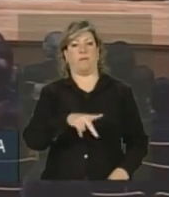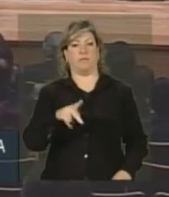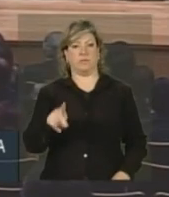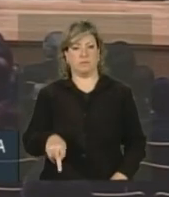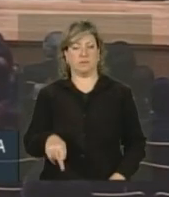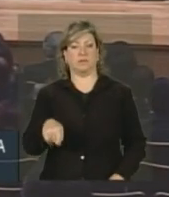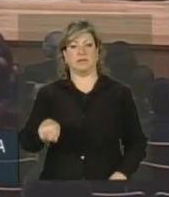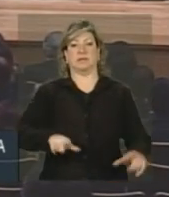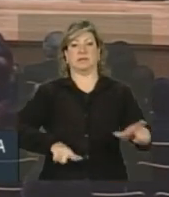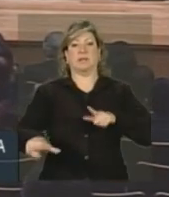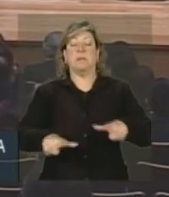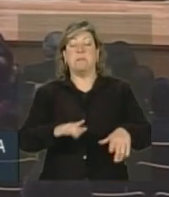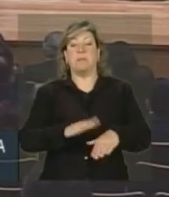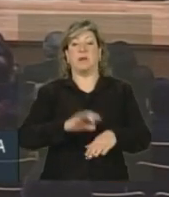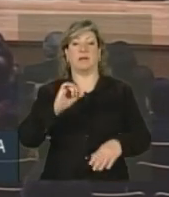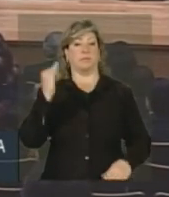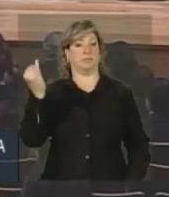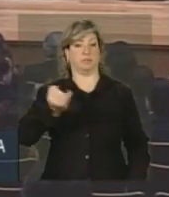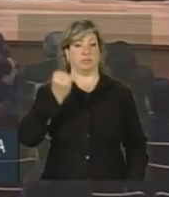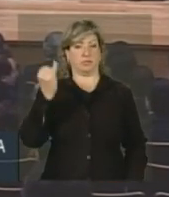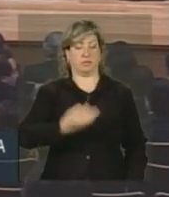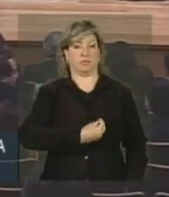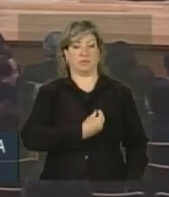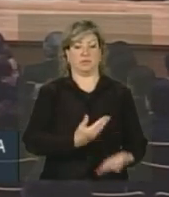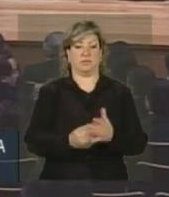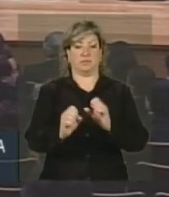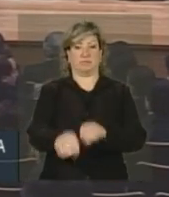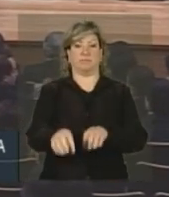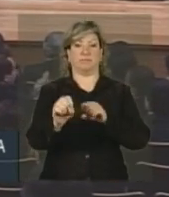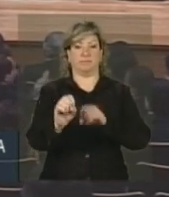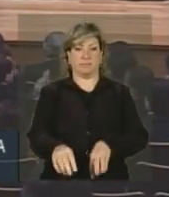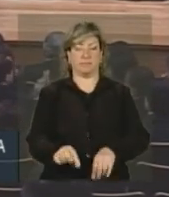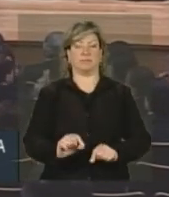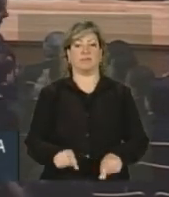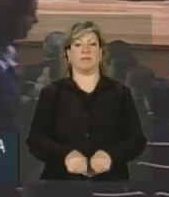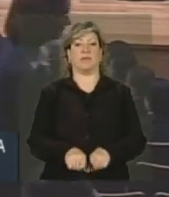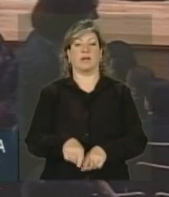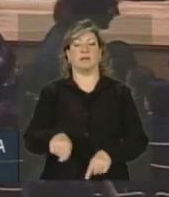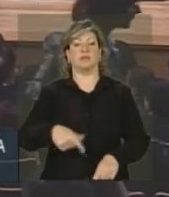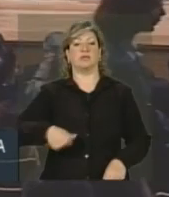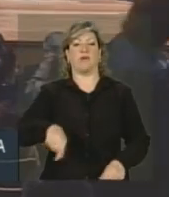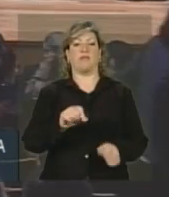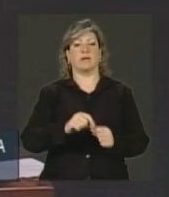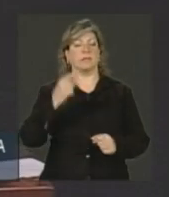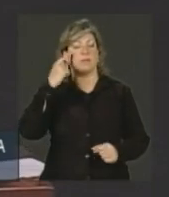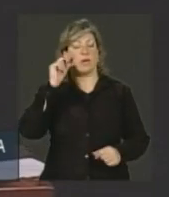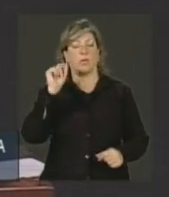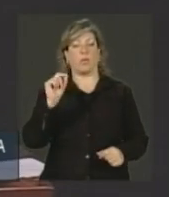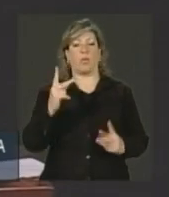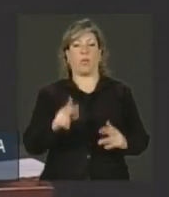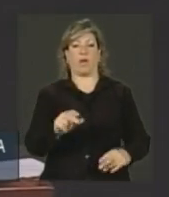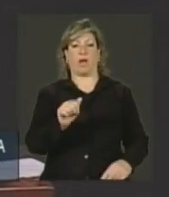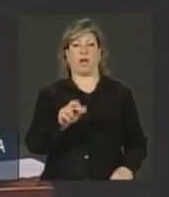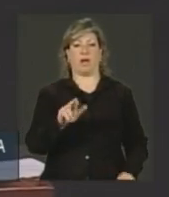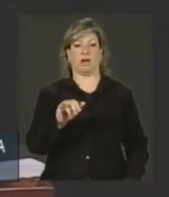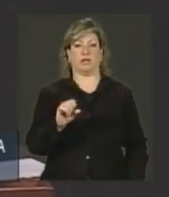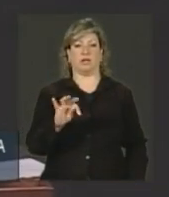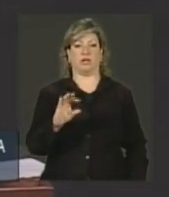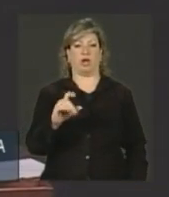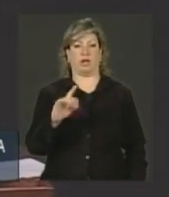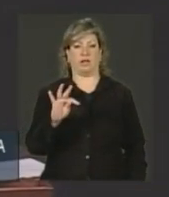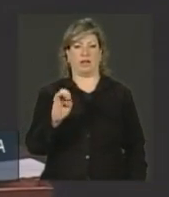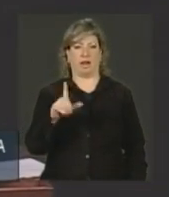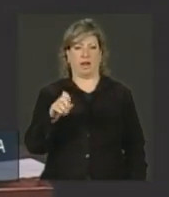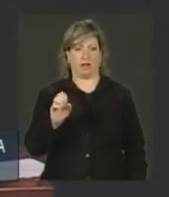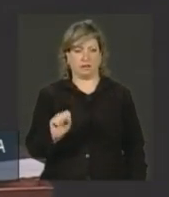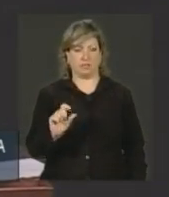na função mais importante da vida acadêmica, nos remete a um pensamento de Aristóteles, que me